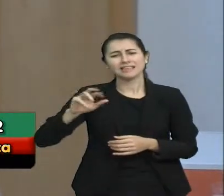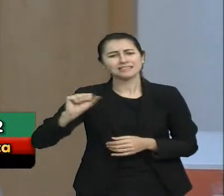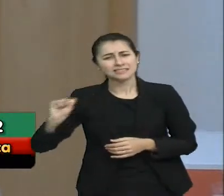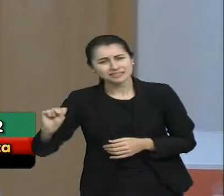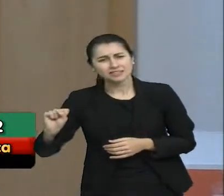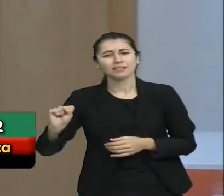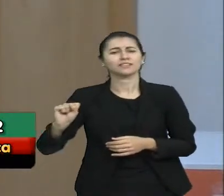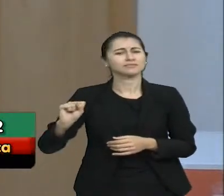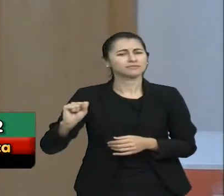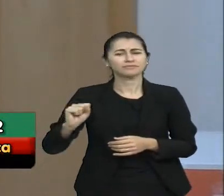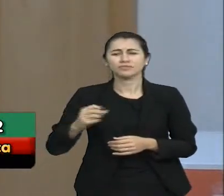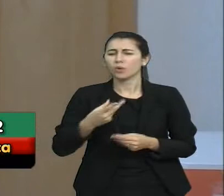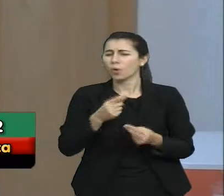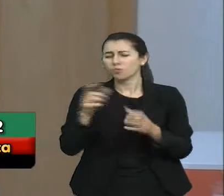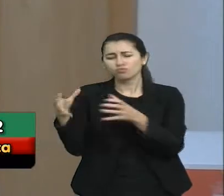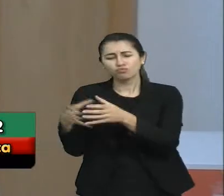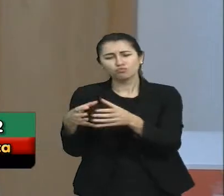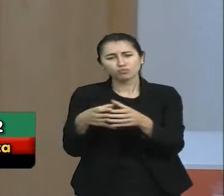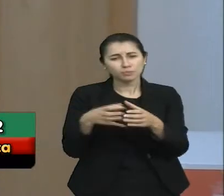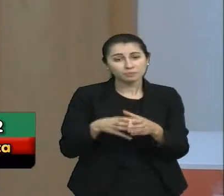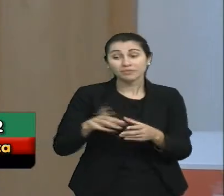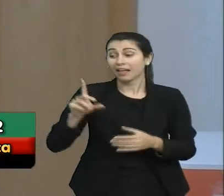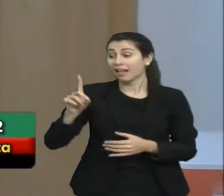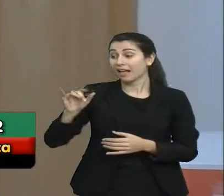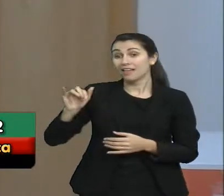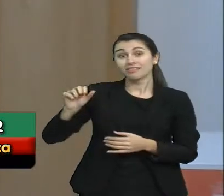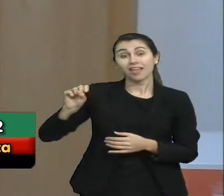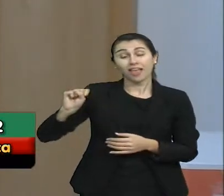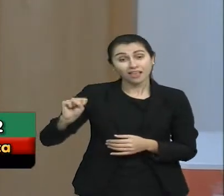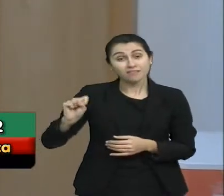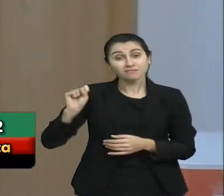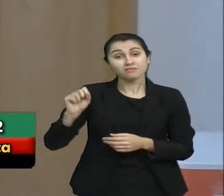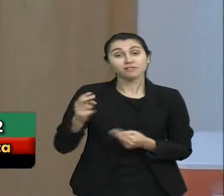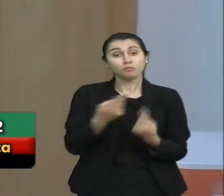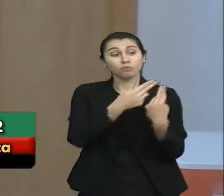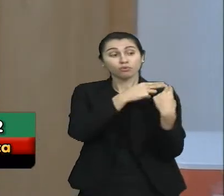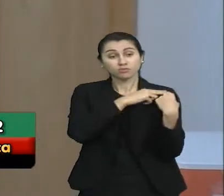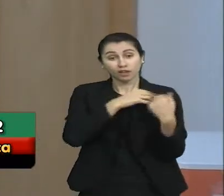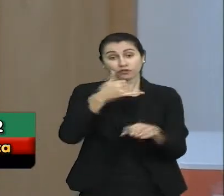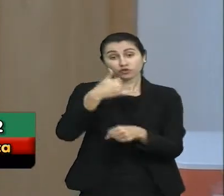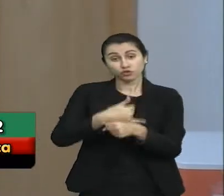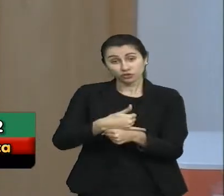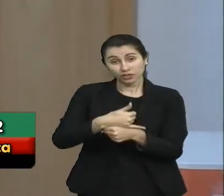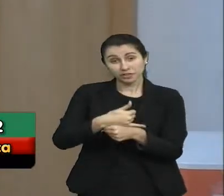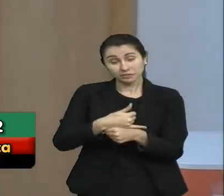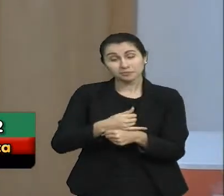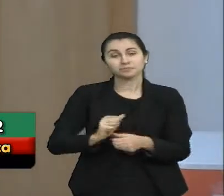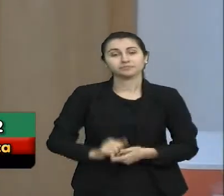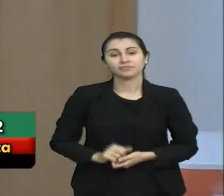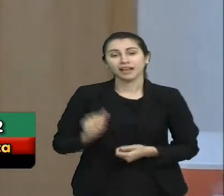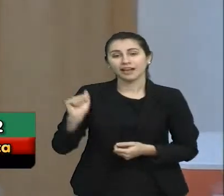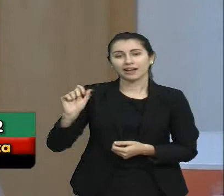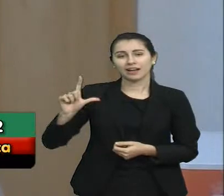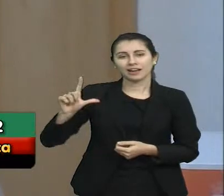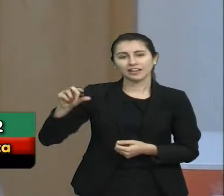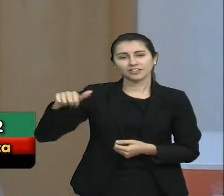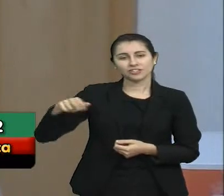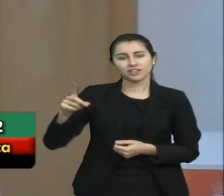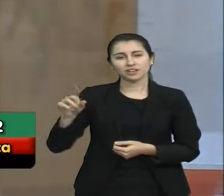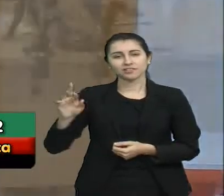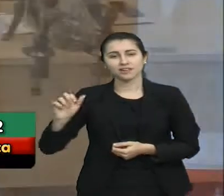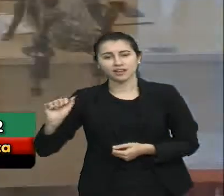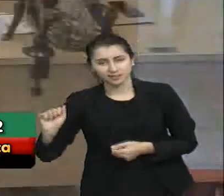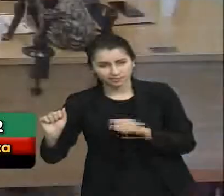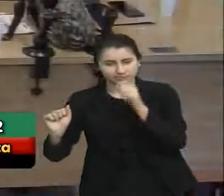diretora de ações afirmativas, Deise Ventura, nossa chefe de gabinete, Binho da Comunidade, Alexandra Pontieri, nossa